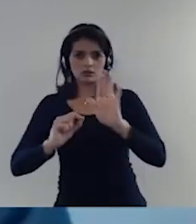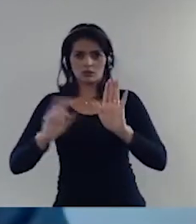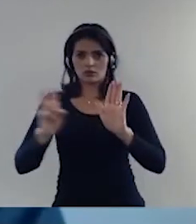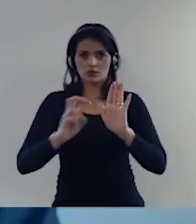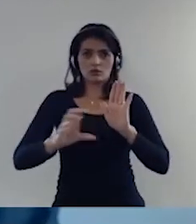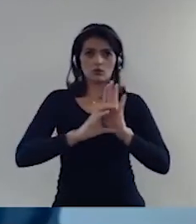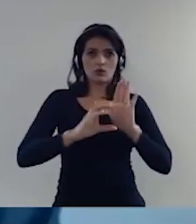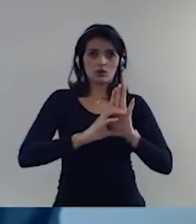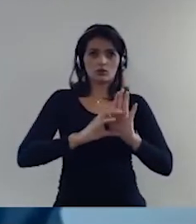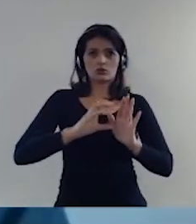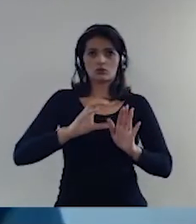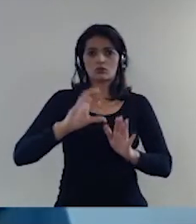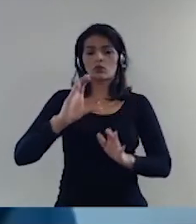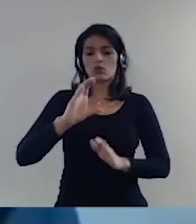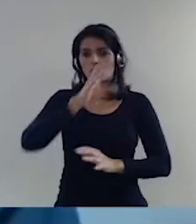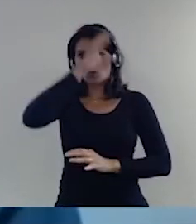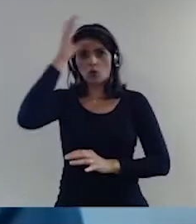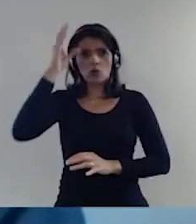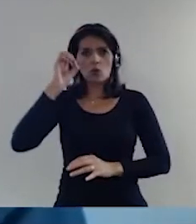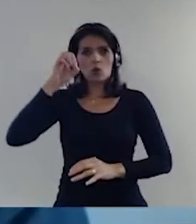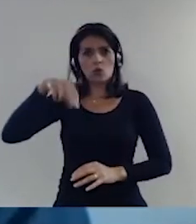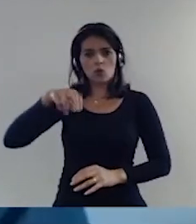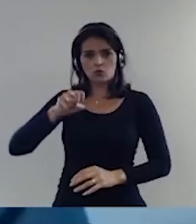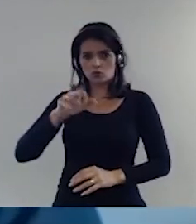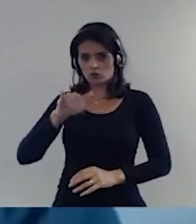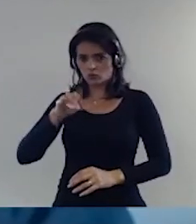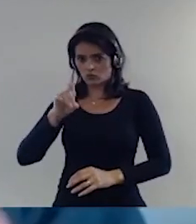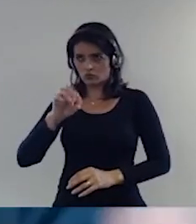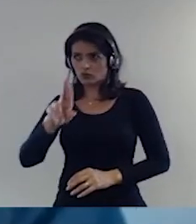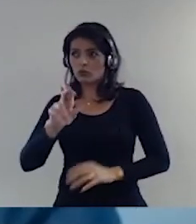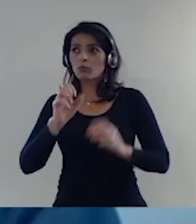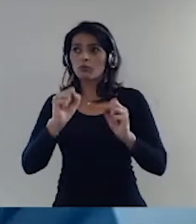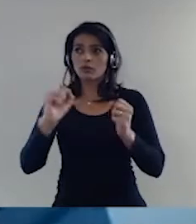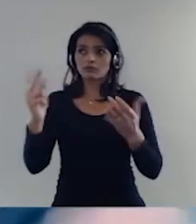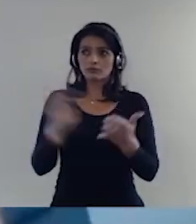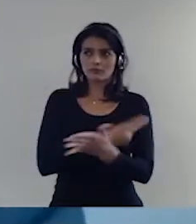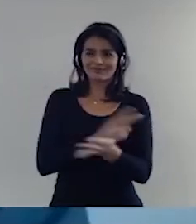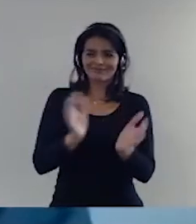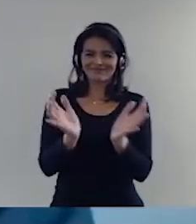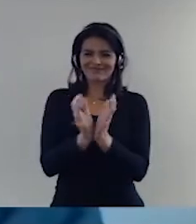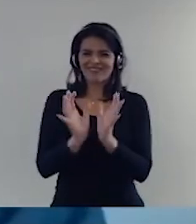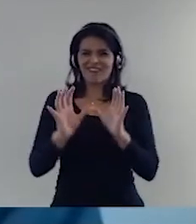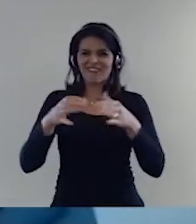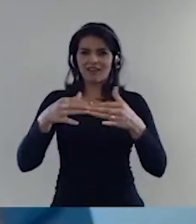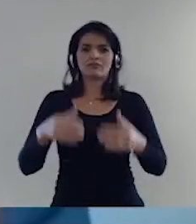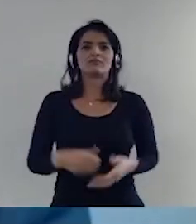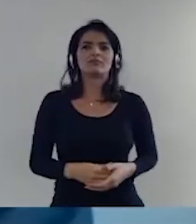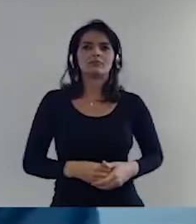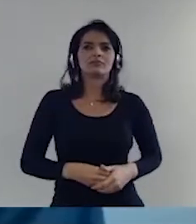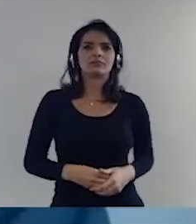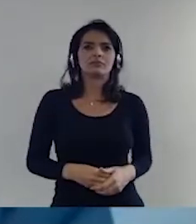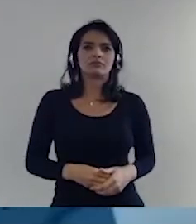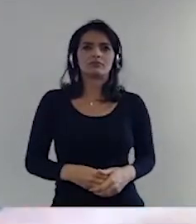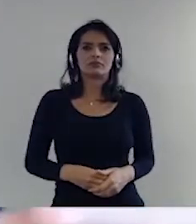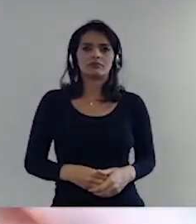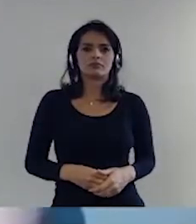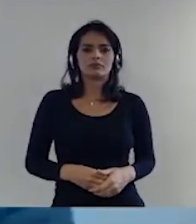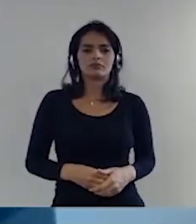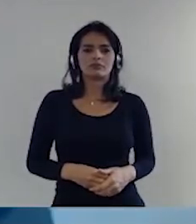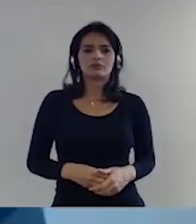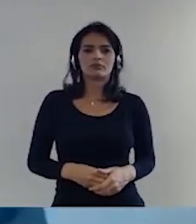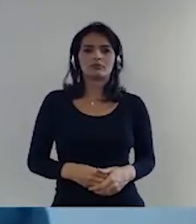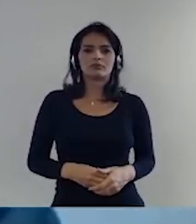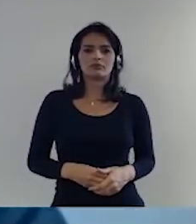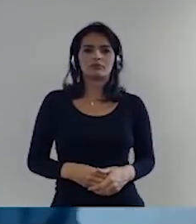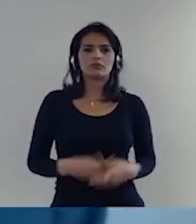a hipótese de excessiva onerosidade pode ser deflagrada de maneira bem menos técnica ou com